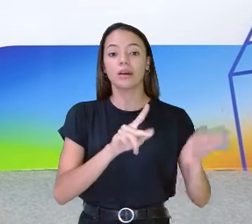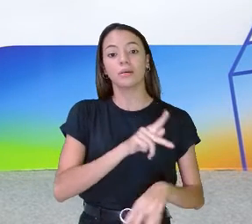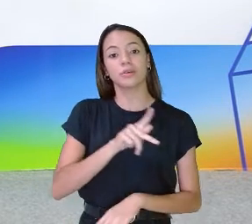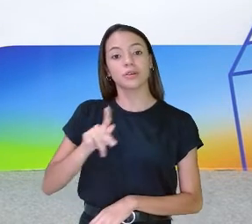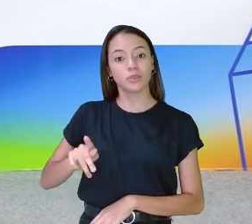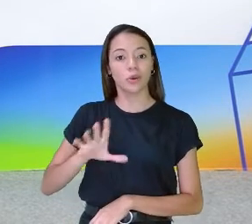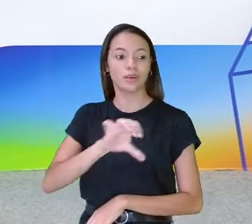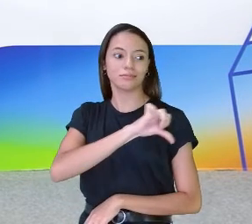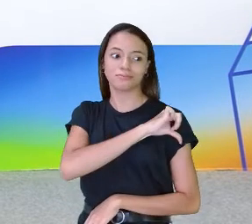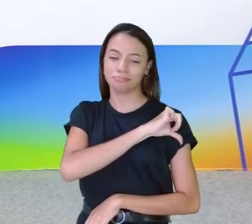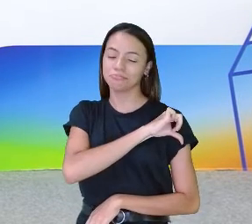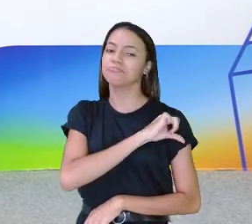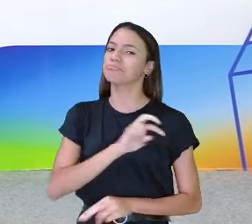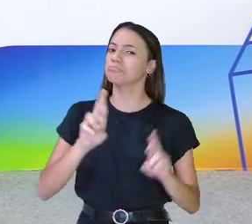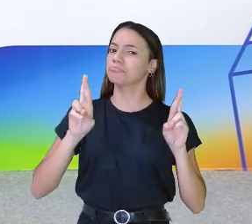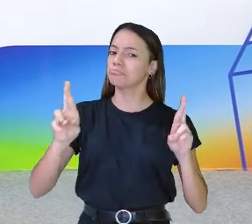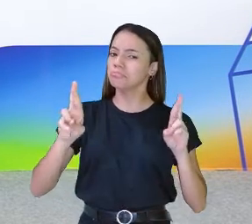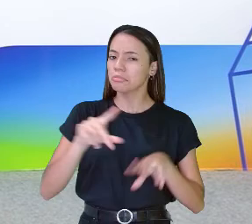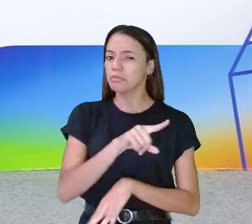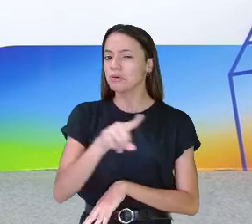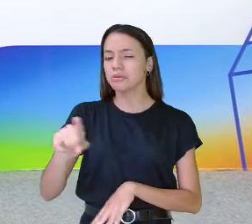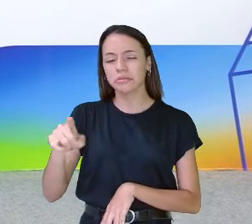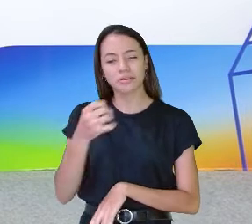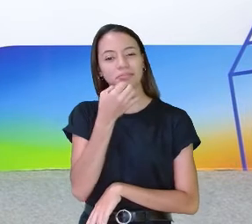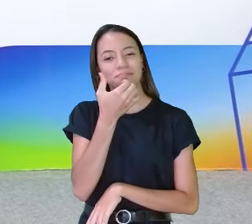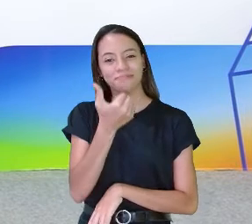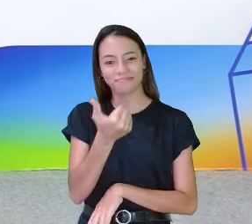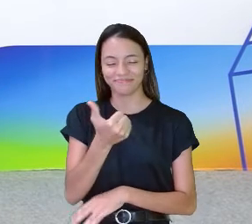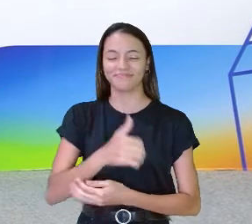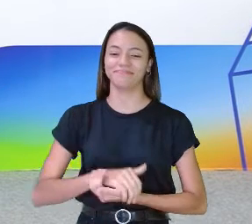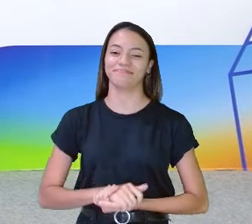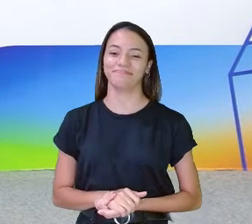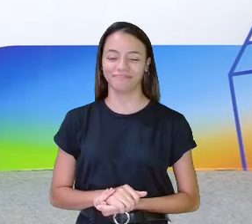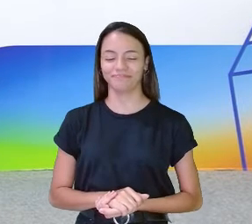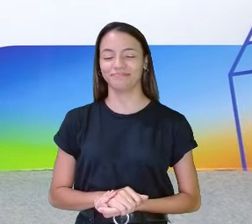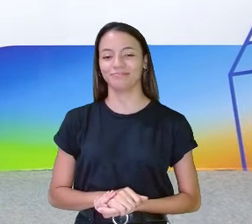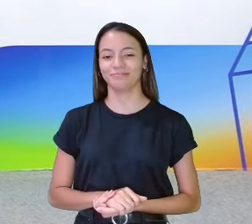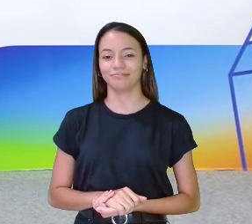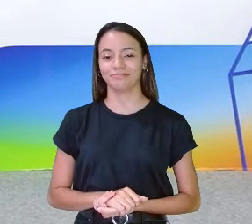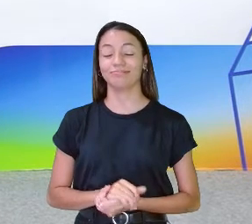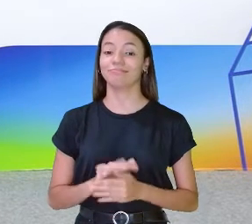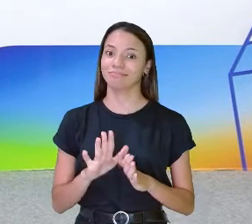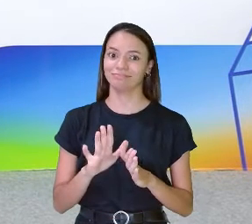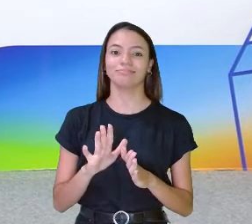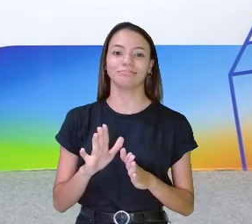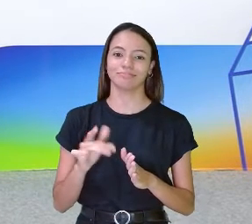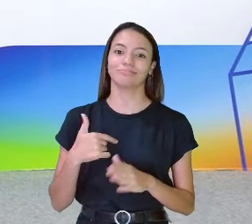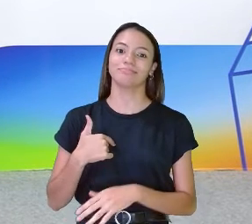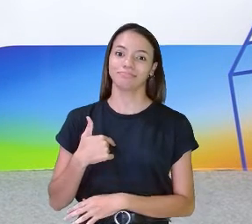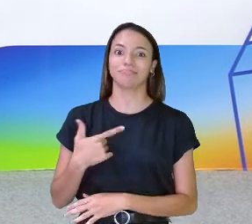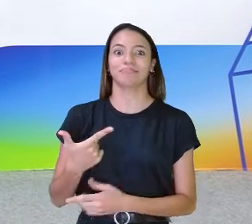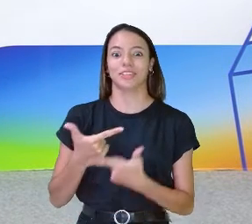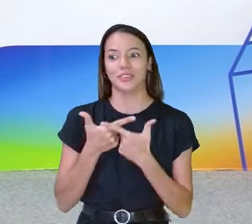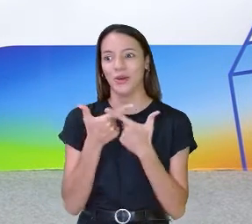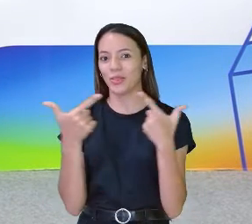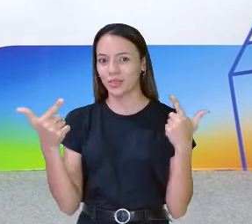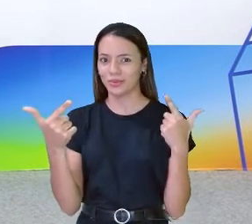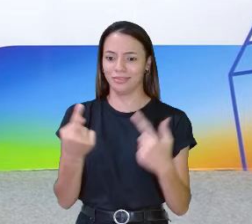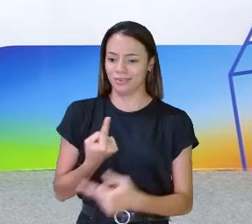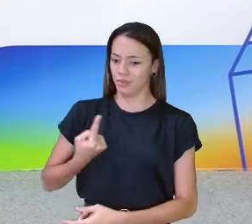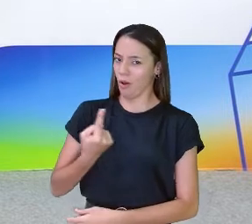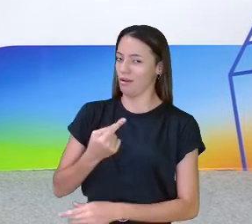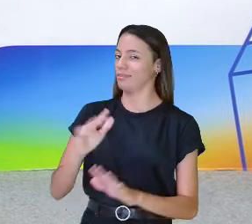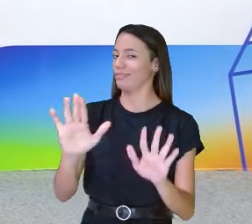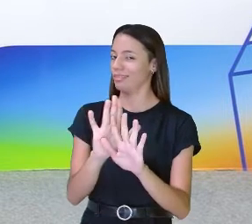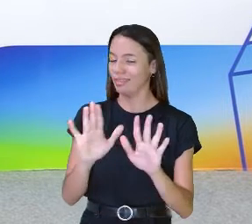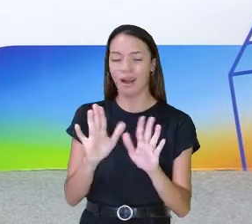9º ano. Espero que vocês estejam muito bem, tá? Como sempre, eu sou uma mulher sortuda que nunca anda sozinha.